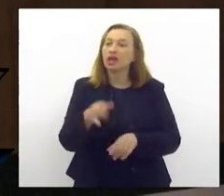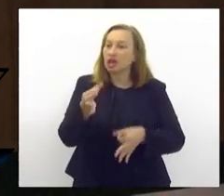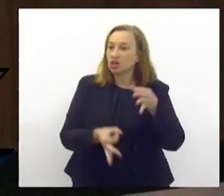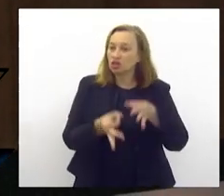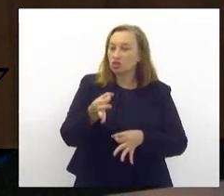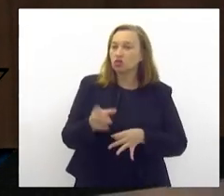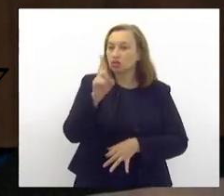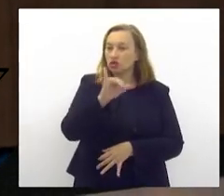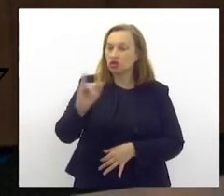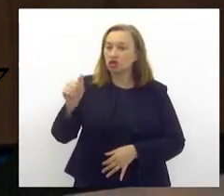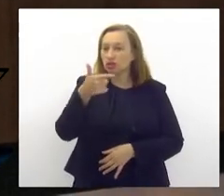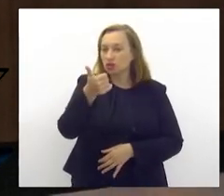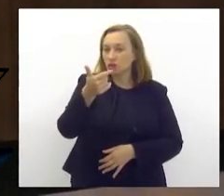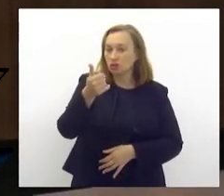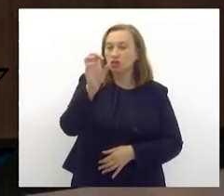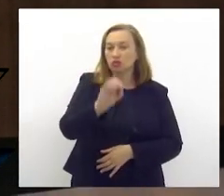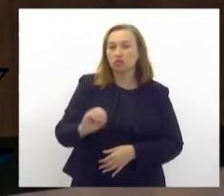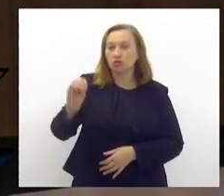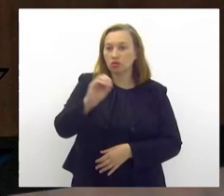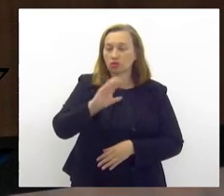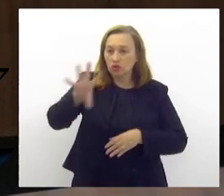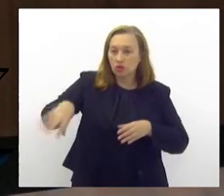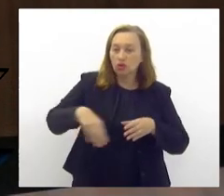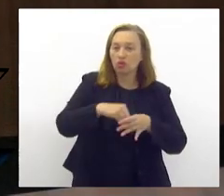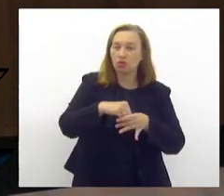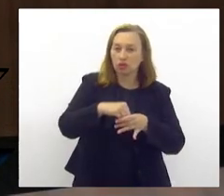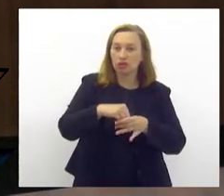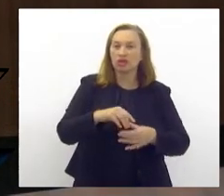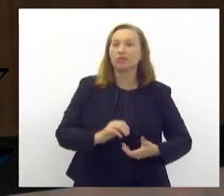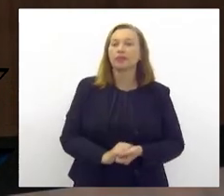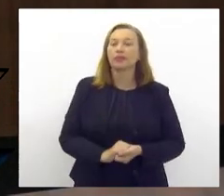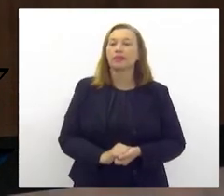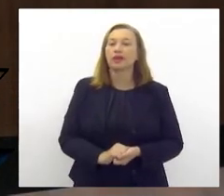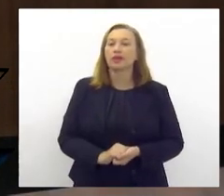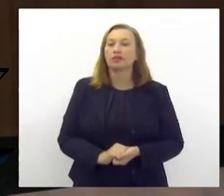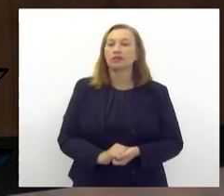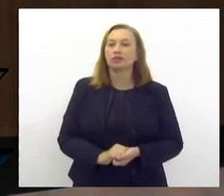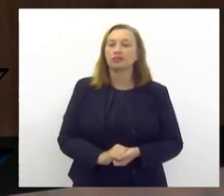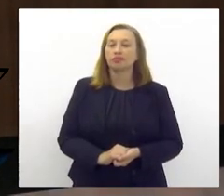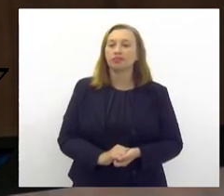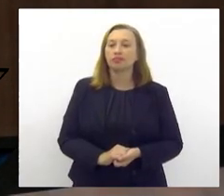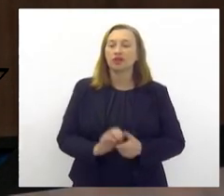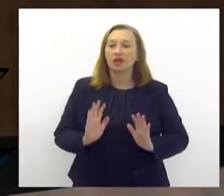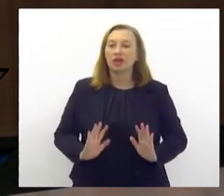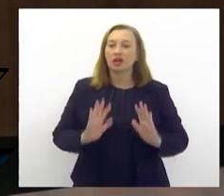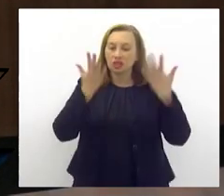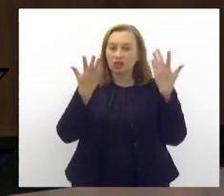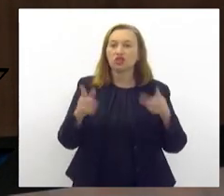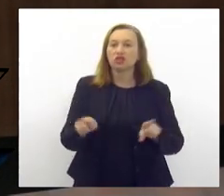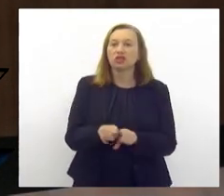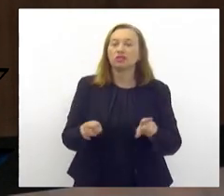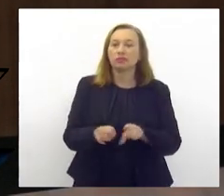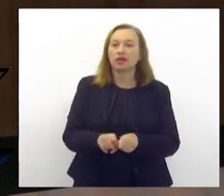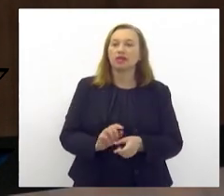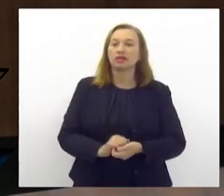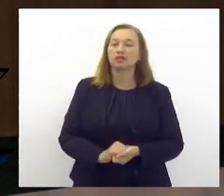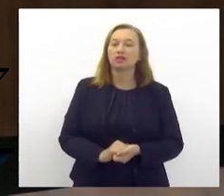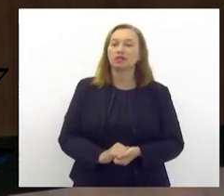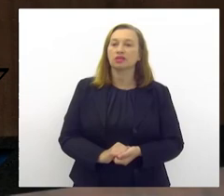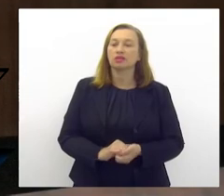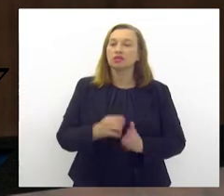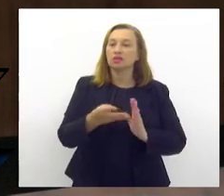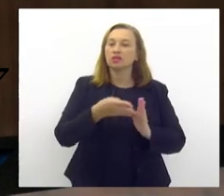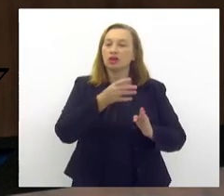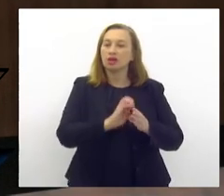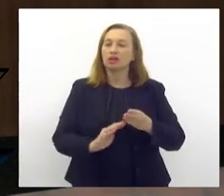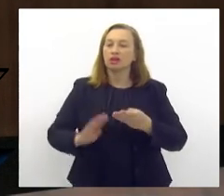dia 12 de outubro esteja incluída, né, os festejos também no